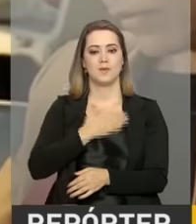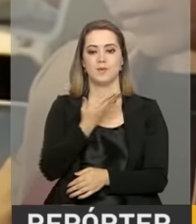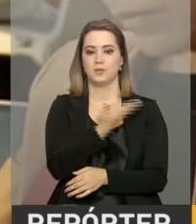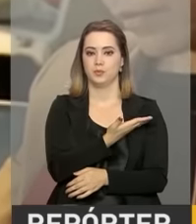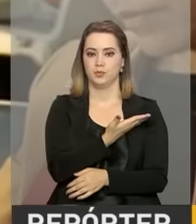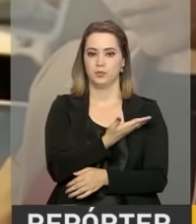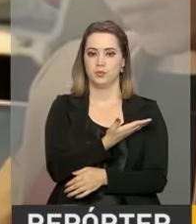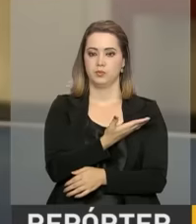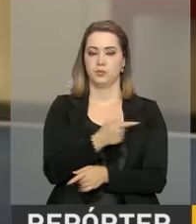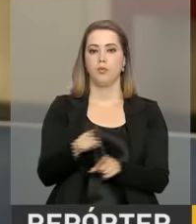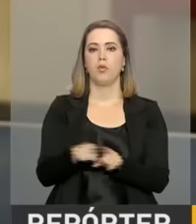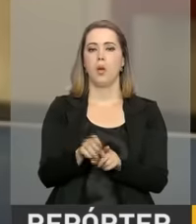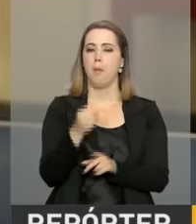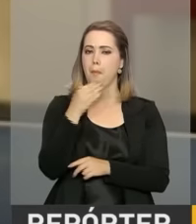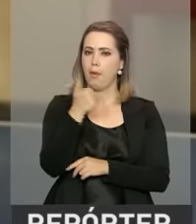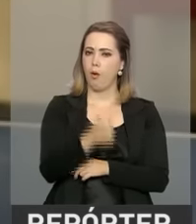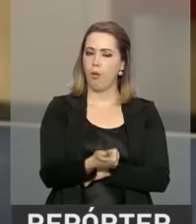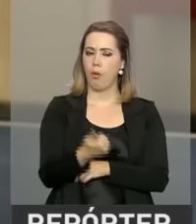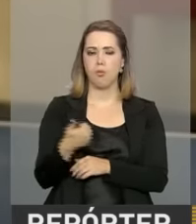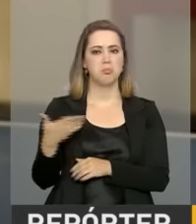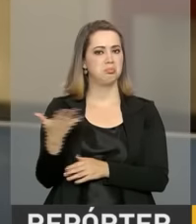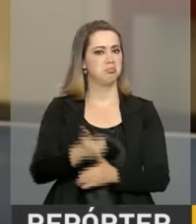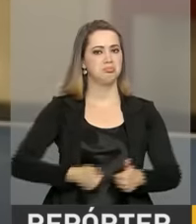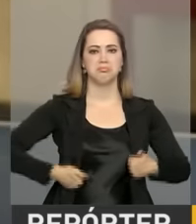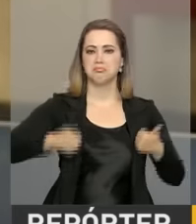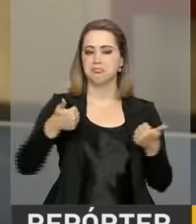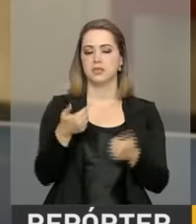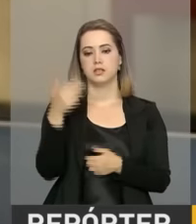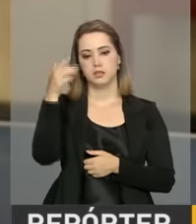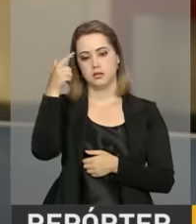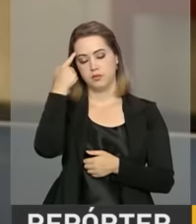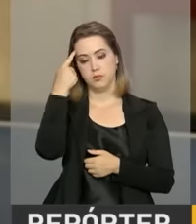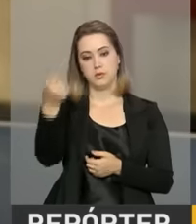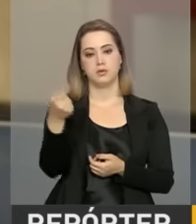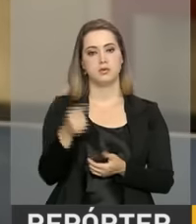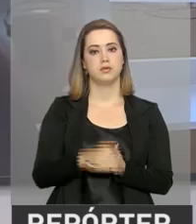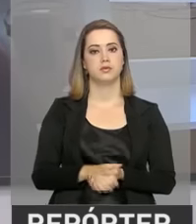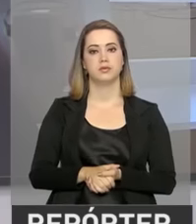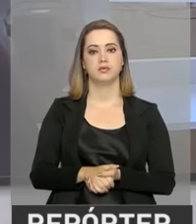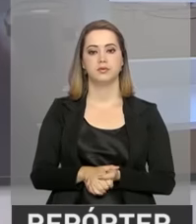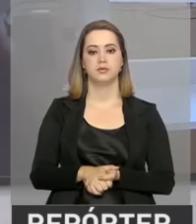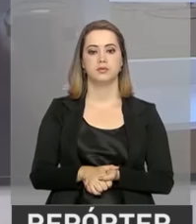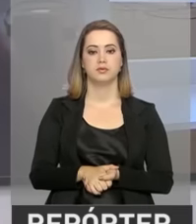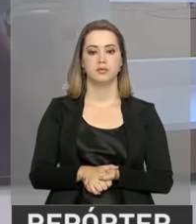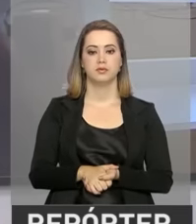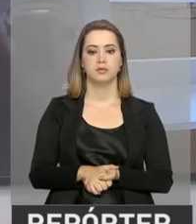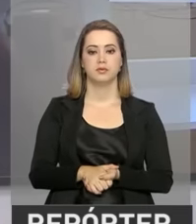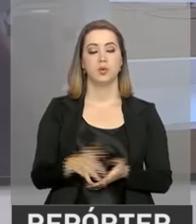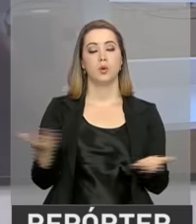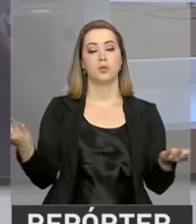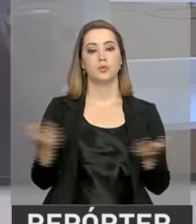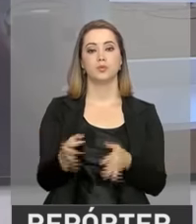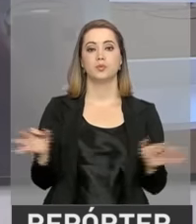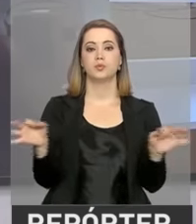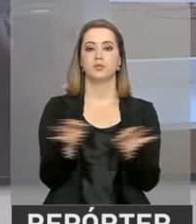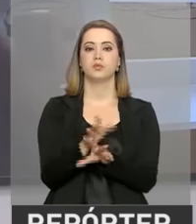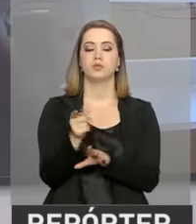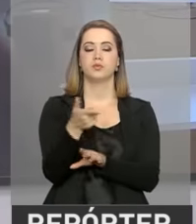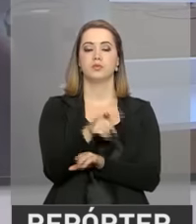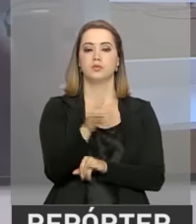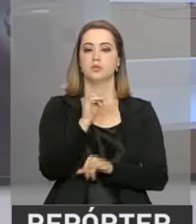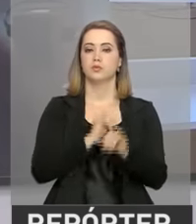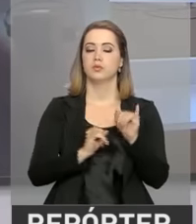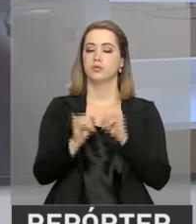me parece muito bem. Me parece uma excelente ideia. Eu nunca havia visto isso. E assim termina esta edição do